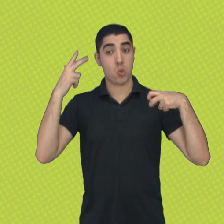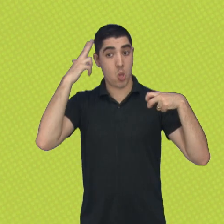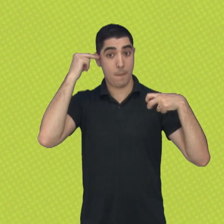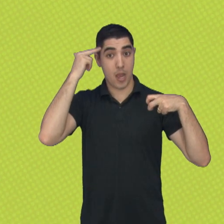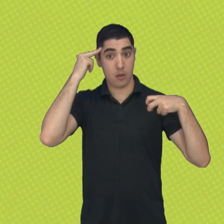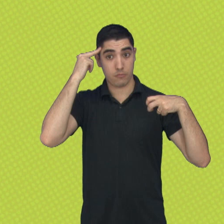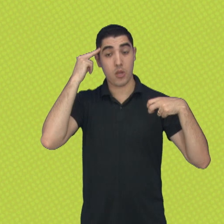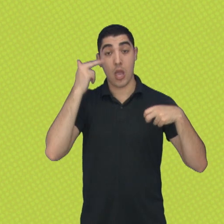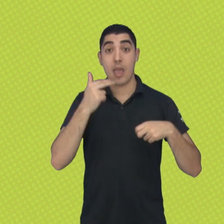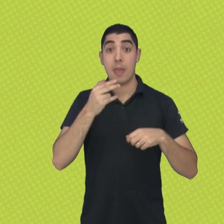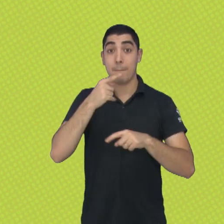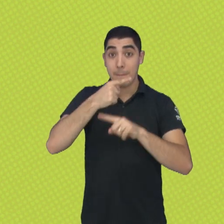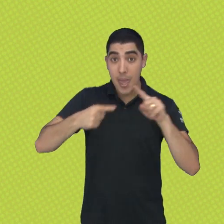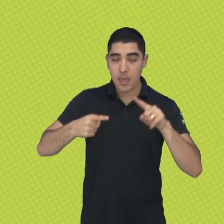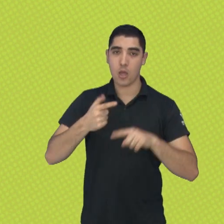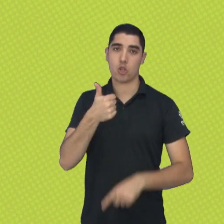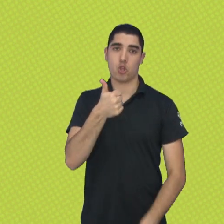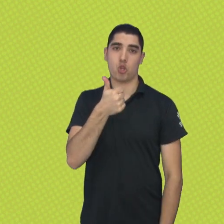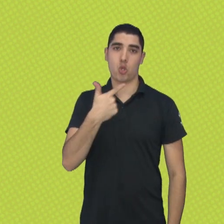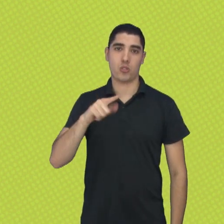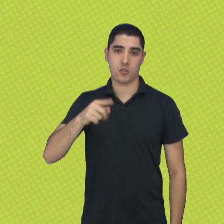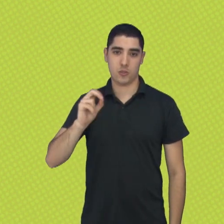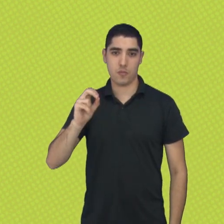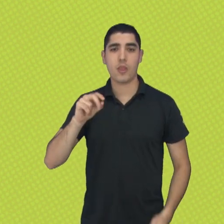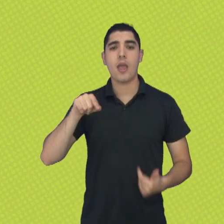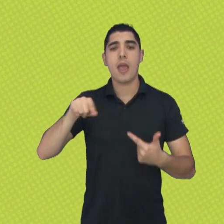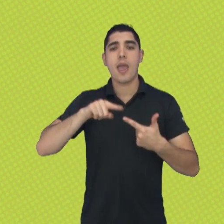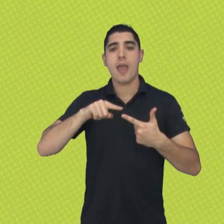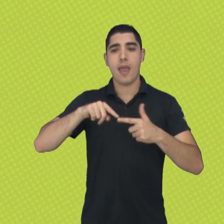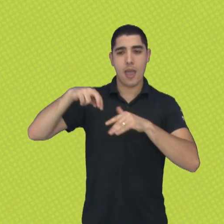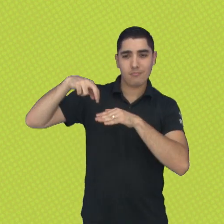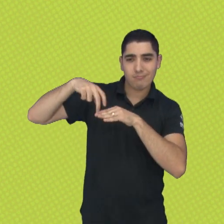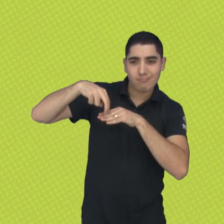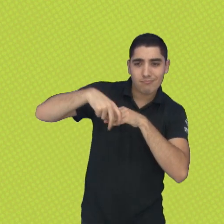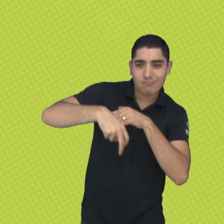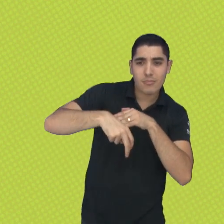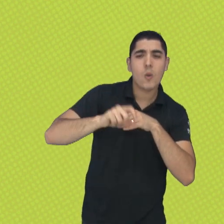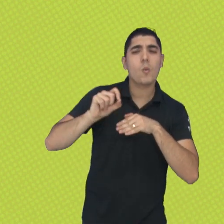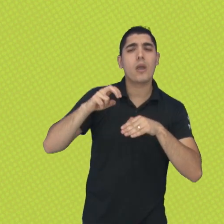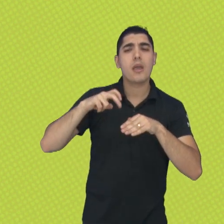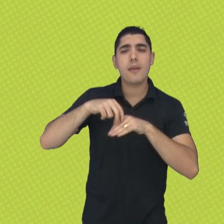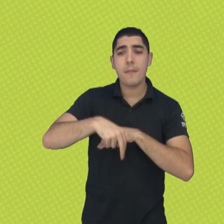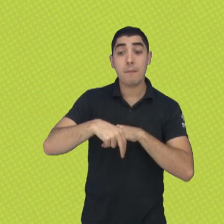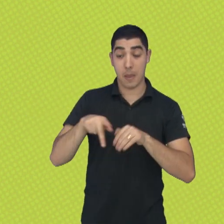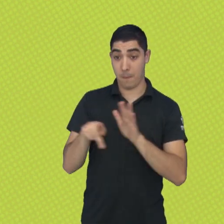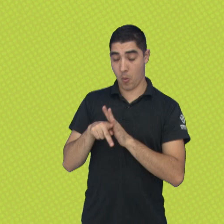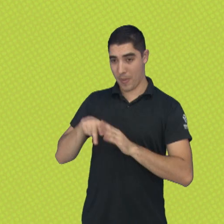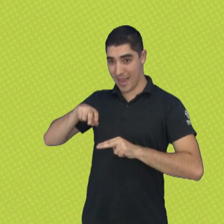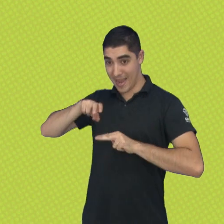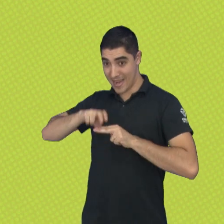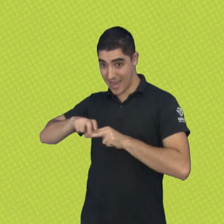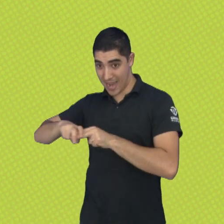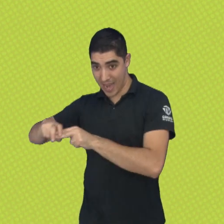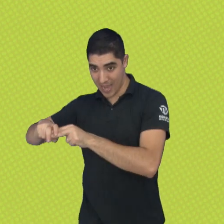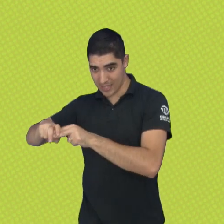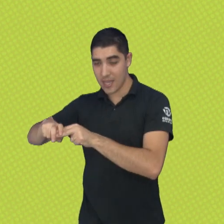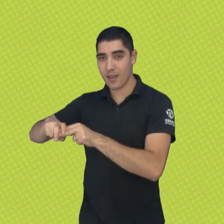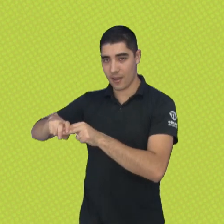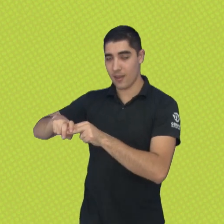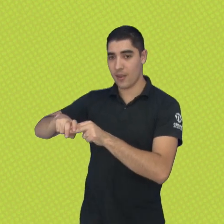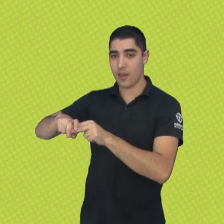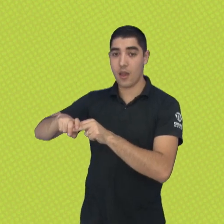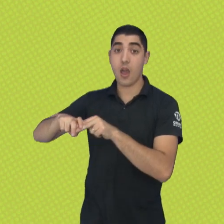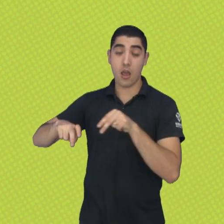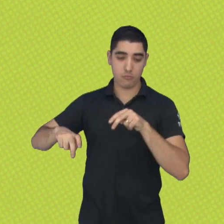12,50 a meia entrada. Escadão, o escadão é aquele lugar ali, ó, entre as cadeiras numeradas e